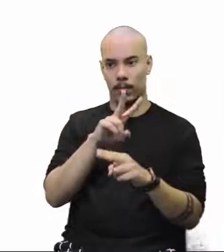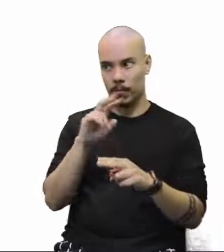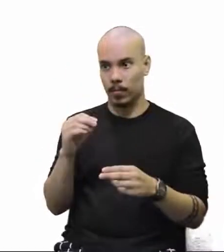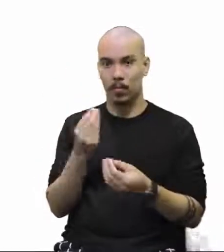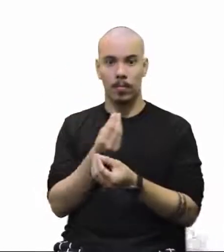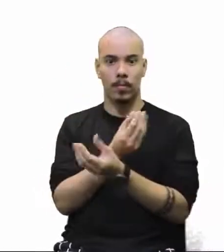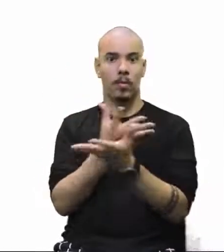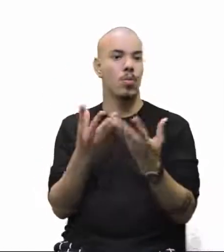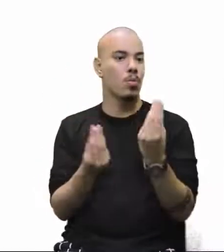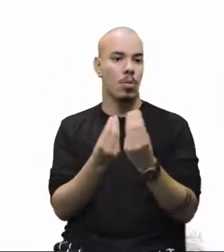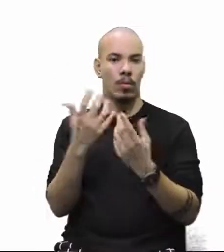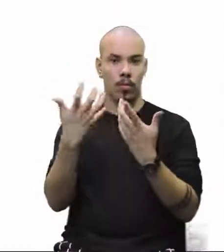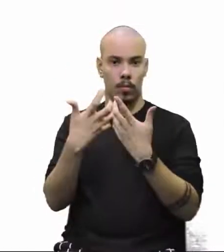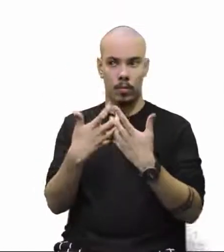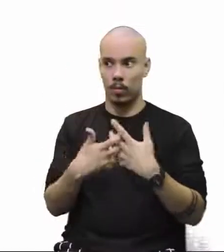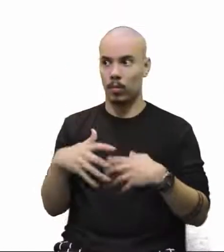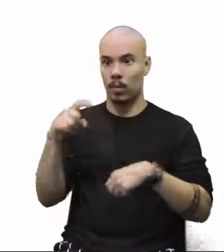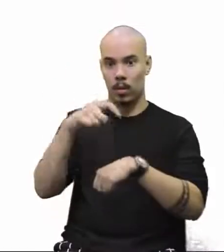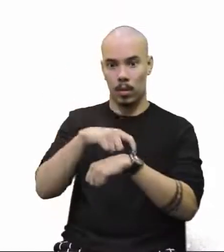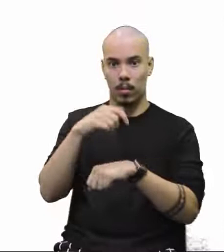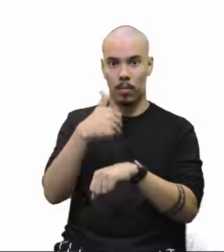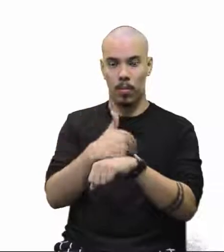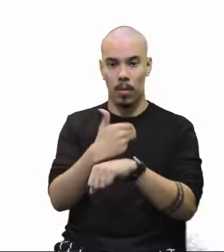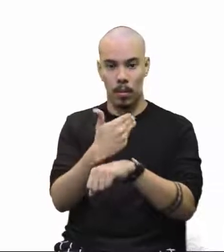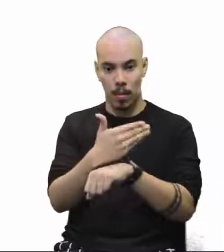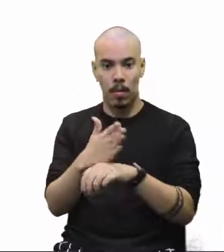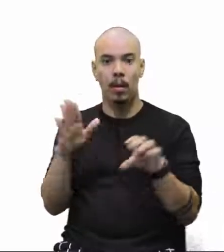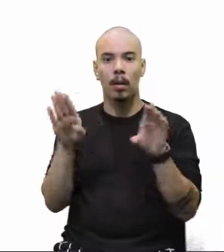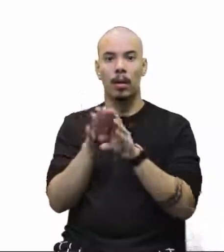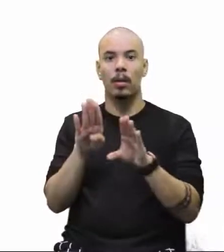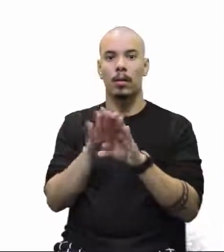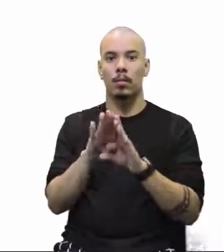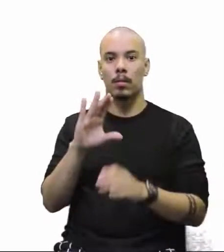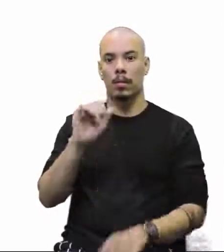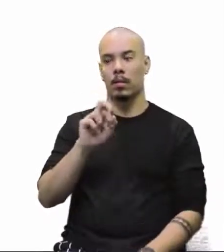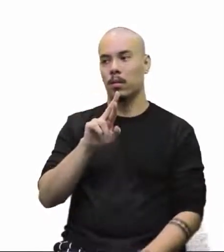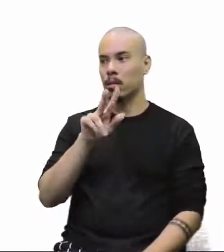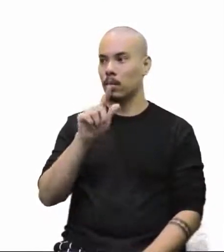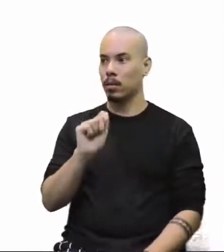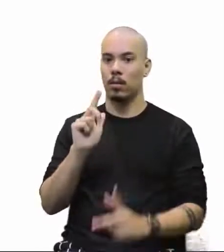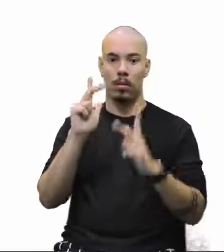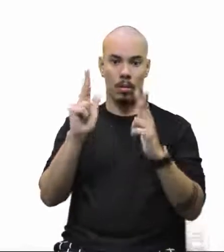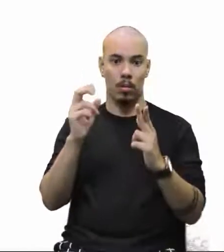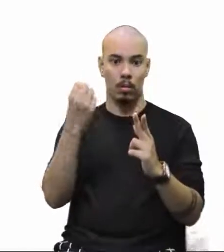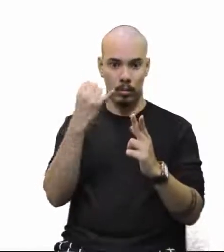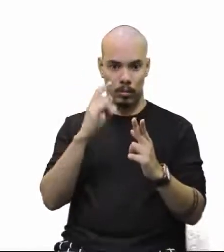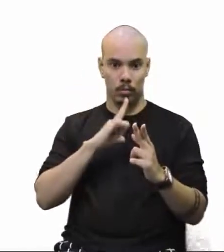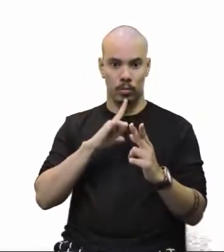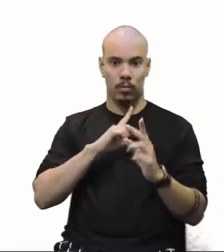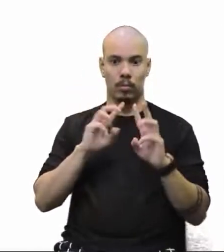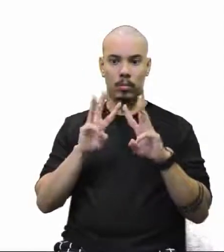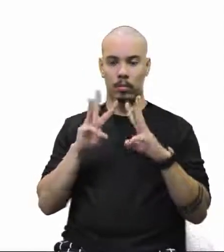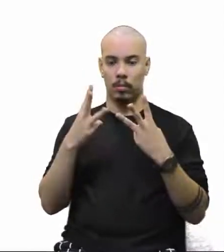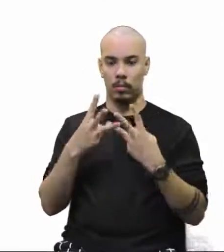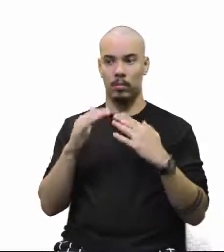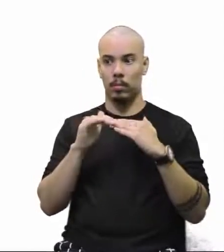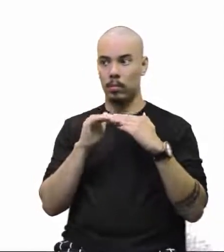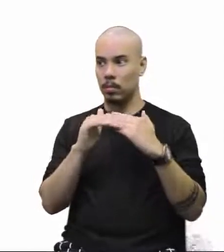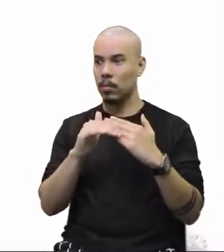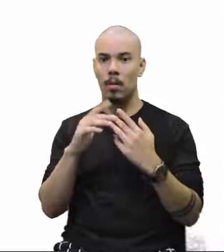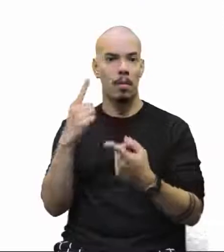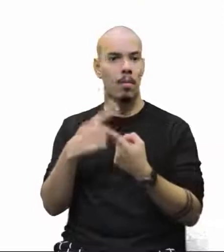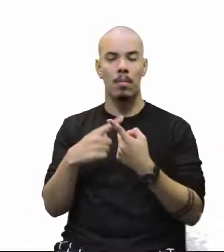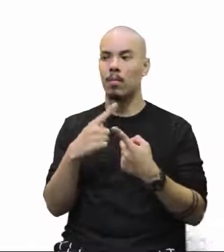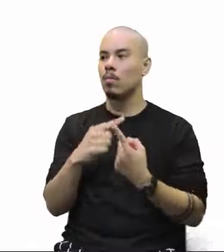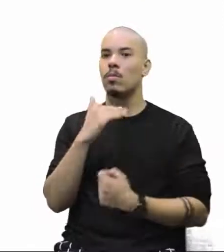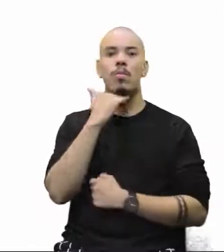intenso, exatamente. Menor tempo. E a carga a mesma coisa, aumentando o valor da carga e mantendo a massa, eu vou... Porque não adianta